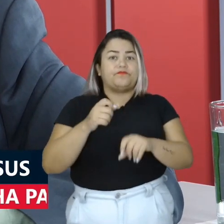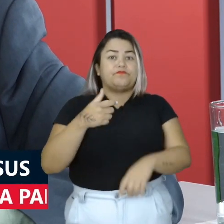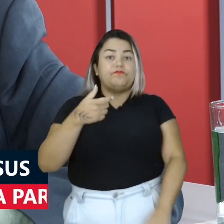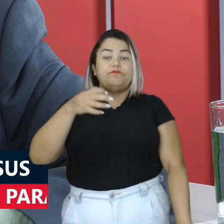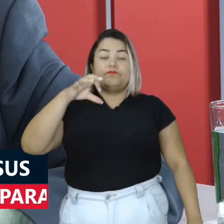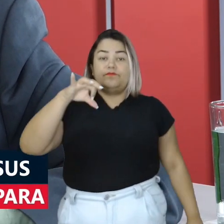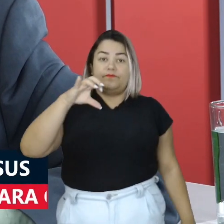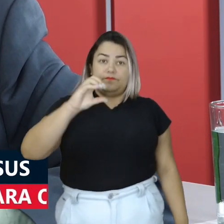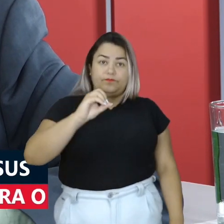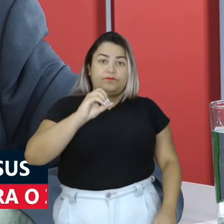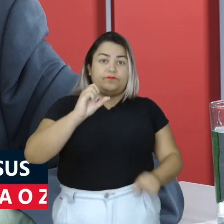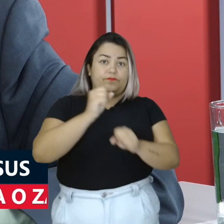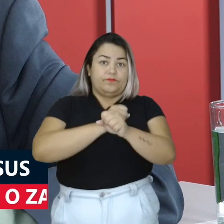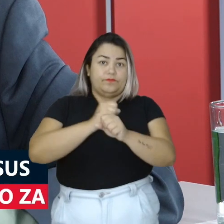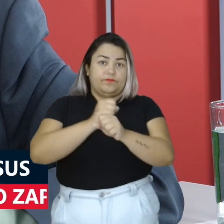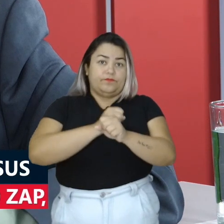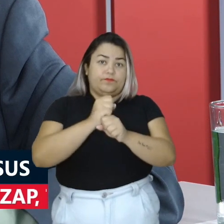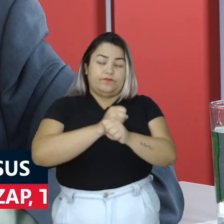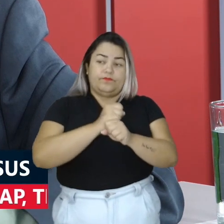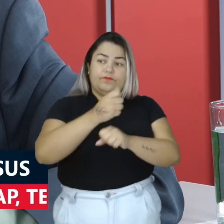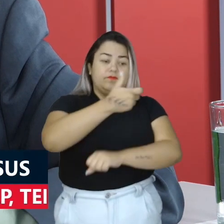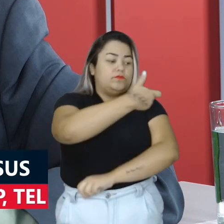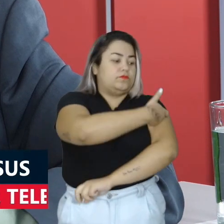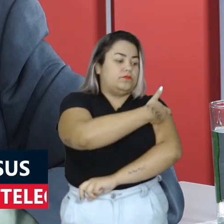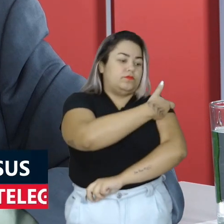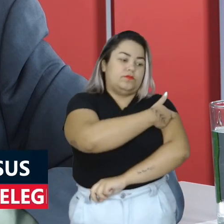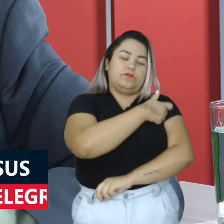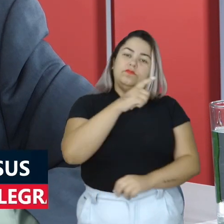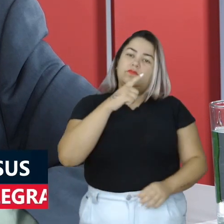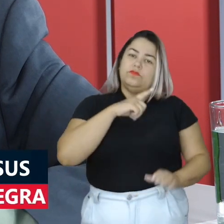90. Né? Nós que tínhamos um programa de